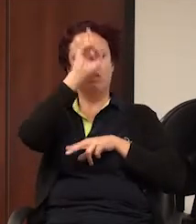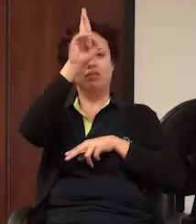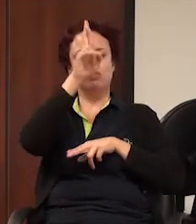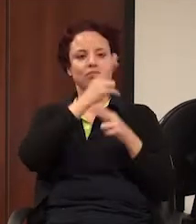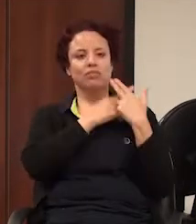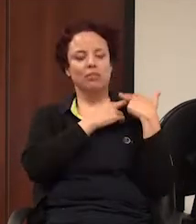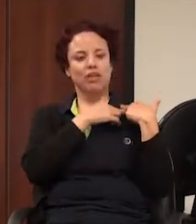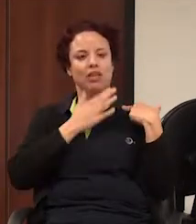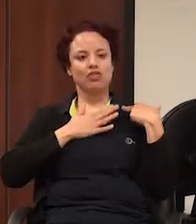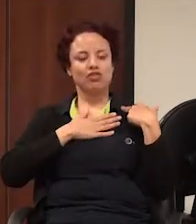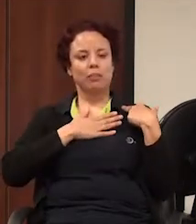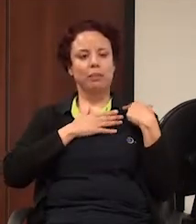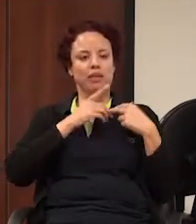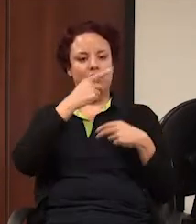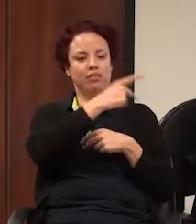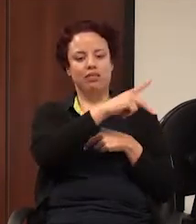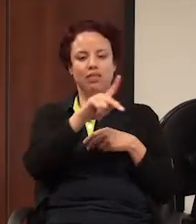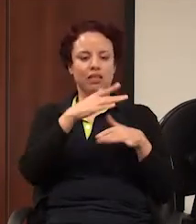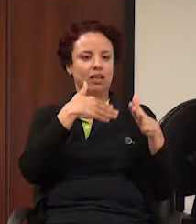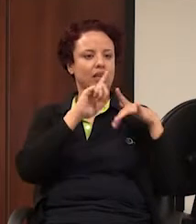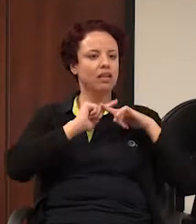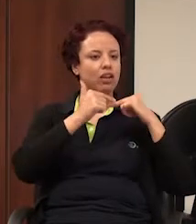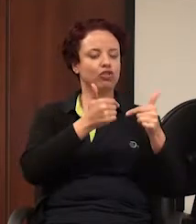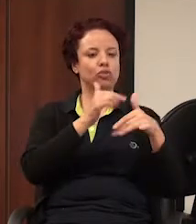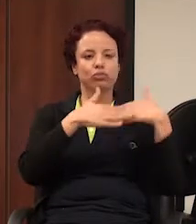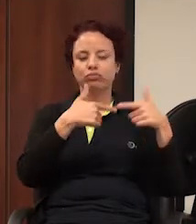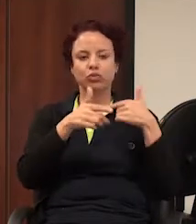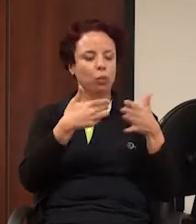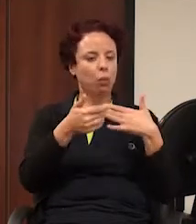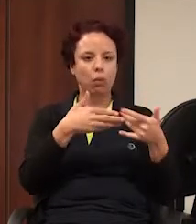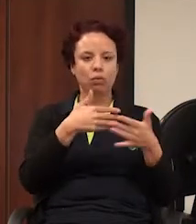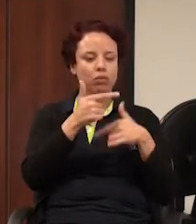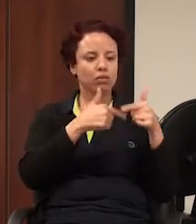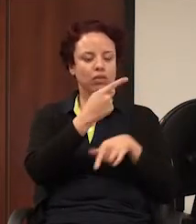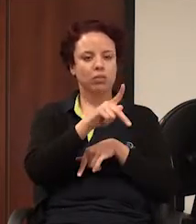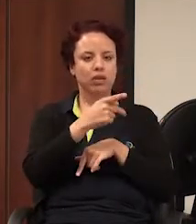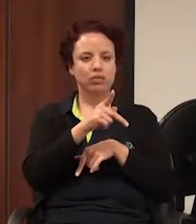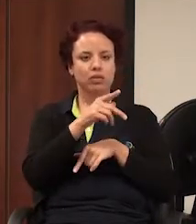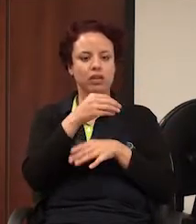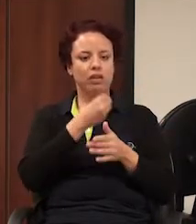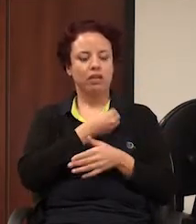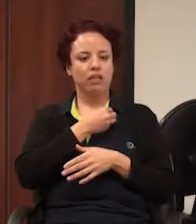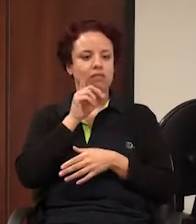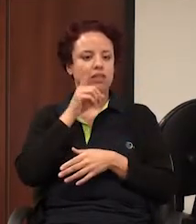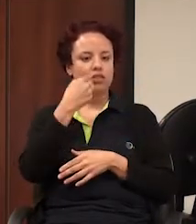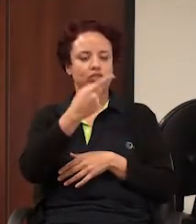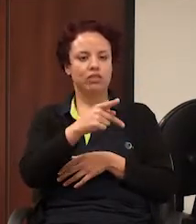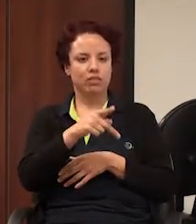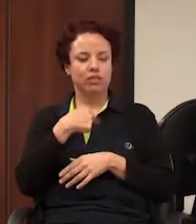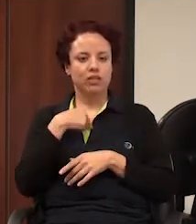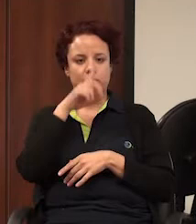responsável por ele, por atos, por qualquer coisa que ele faça, né, na sua vida cotidiana.